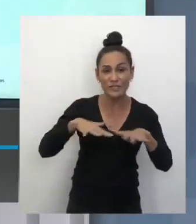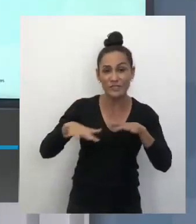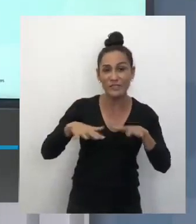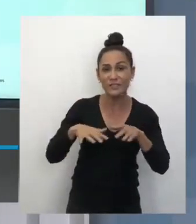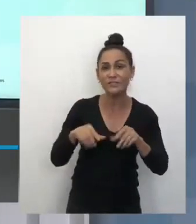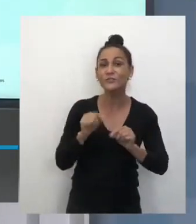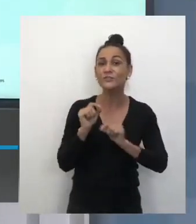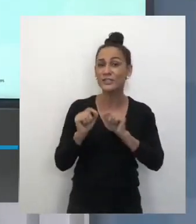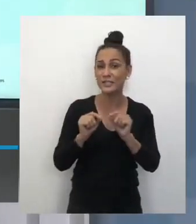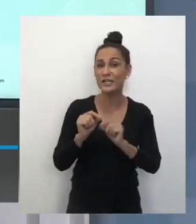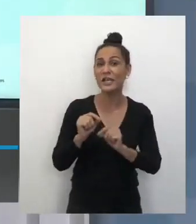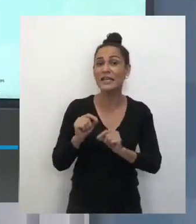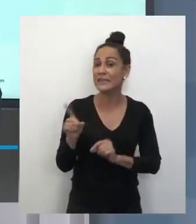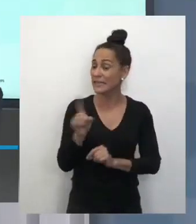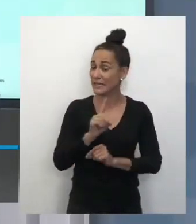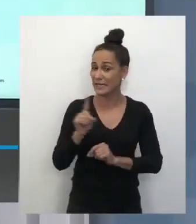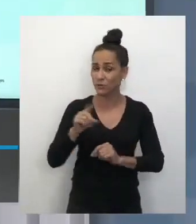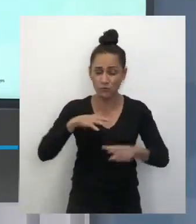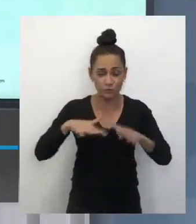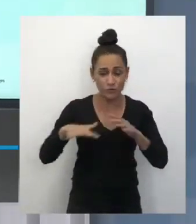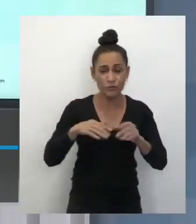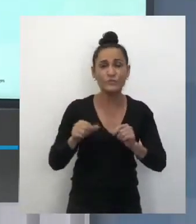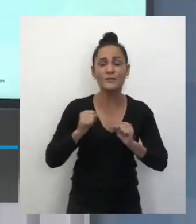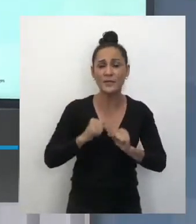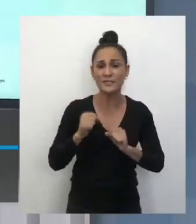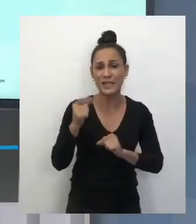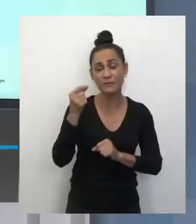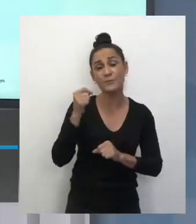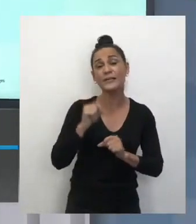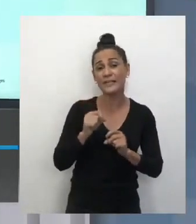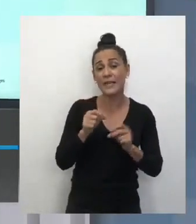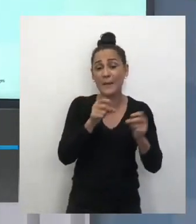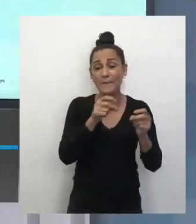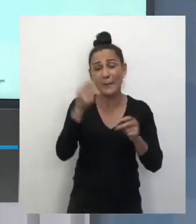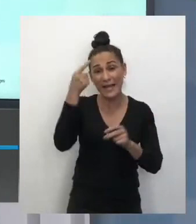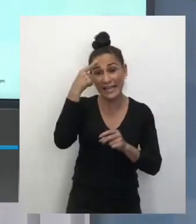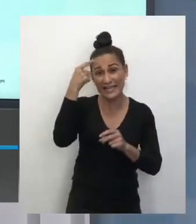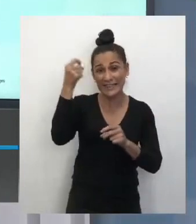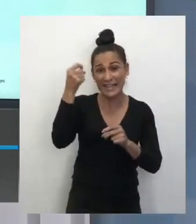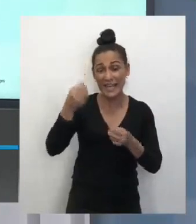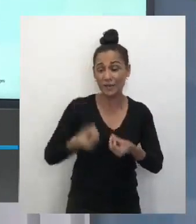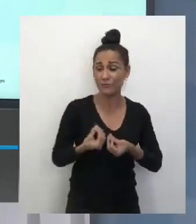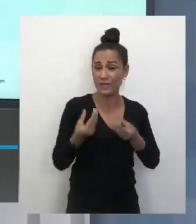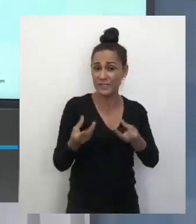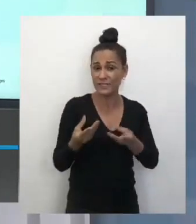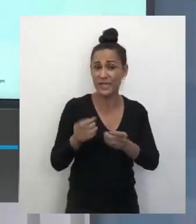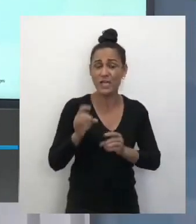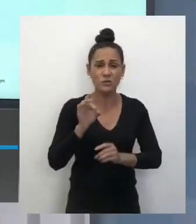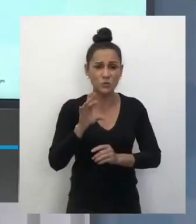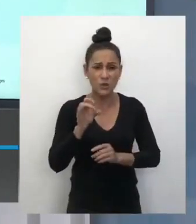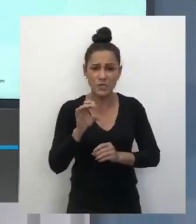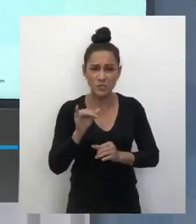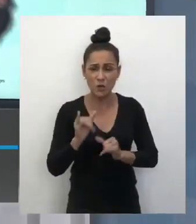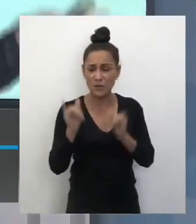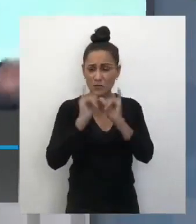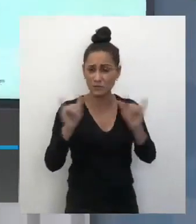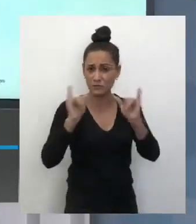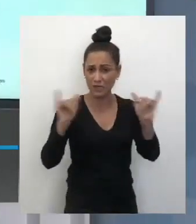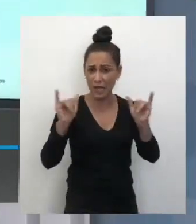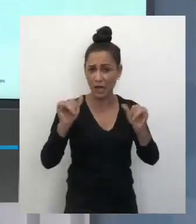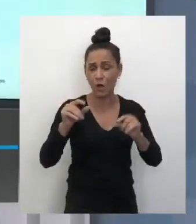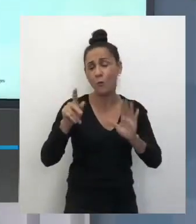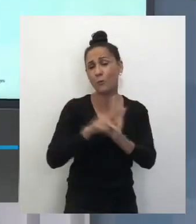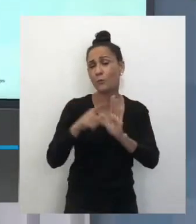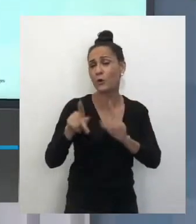produto? Não, senhor. O jingle também serve para vender uma ideia, né? O jingle não serve só para propagandear algum produto